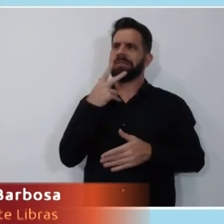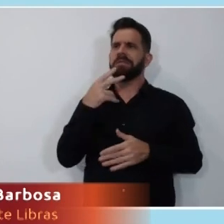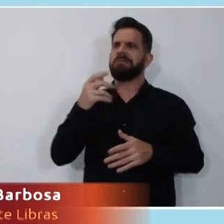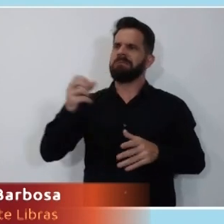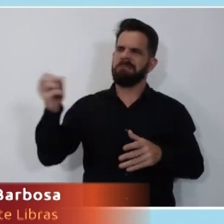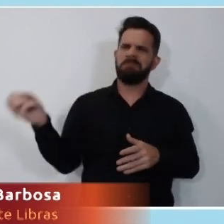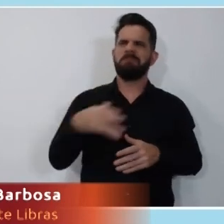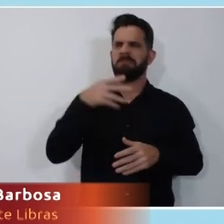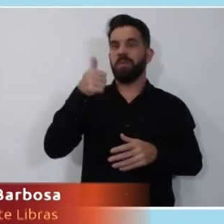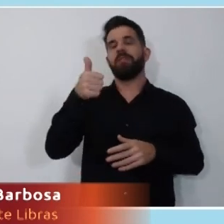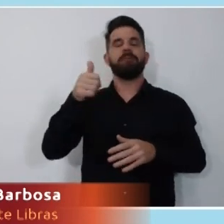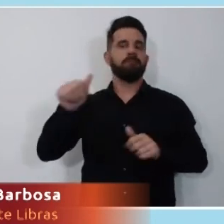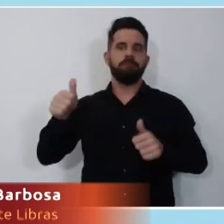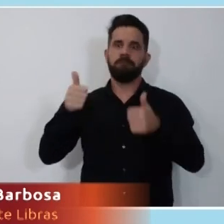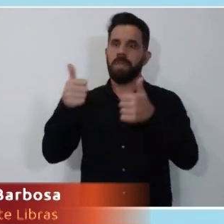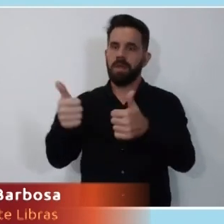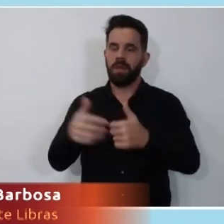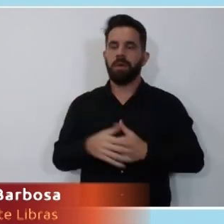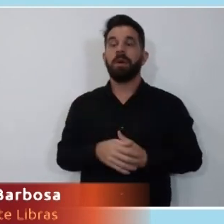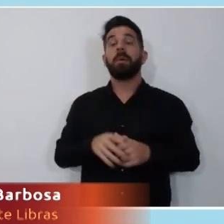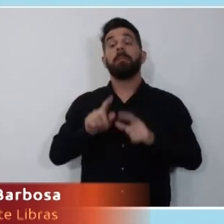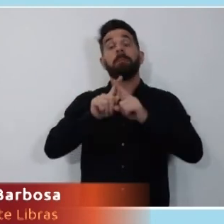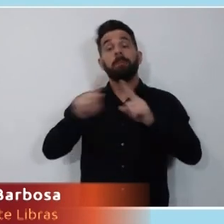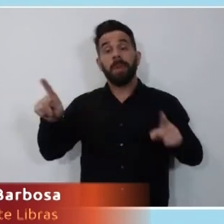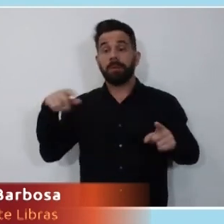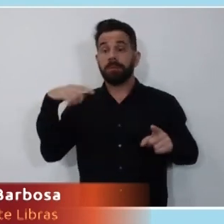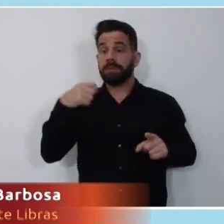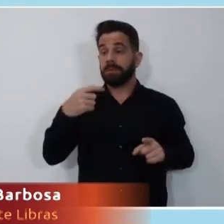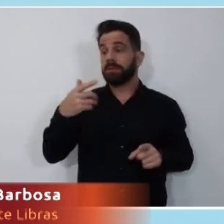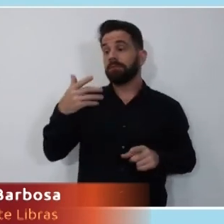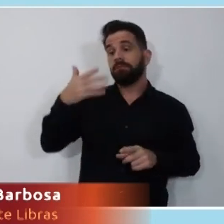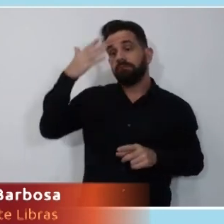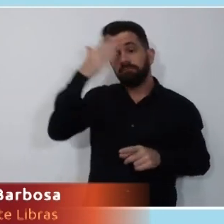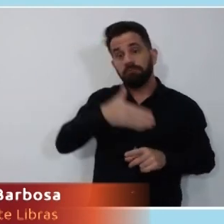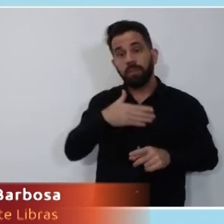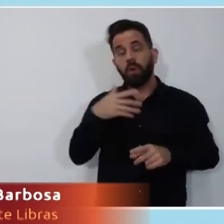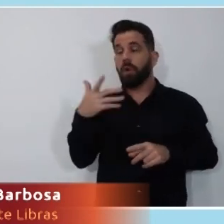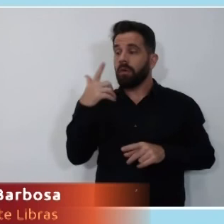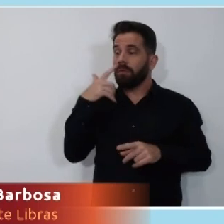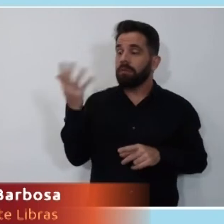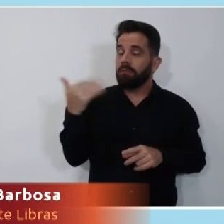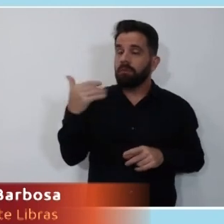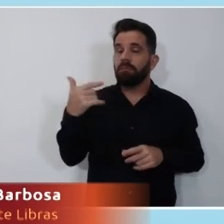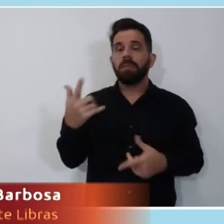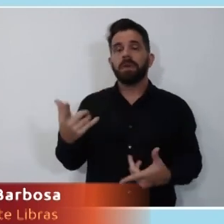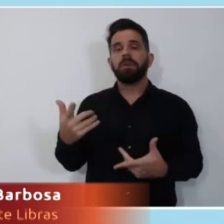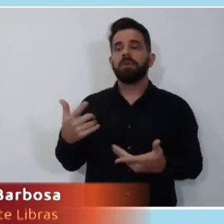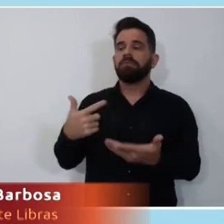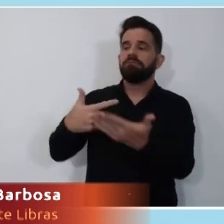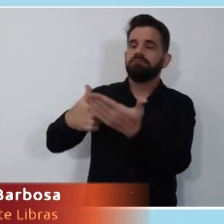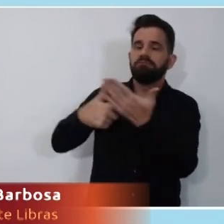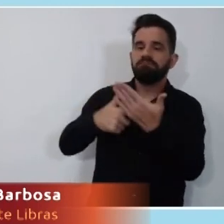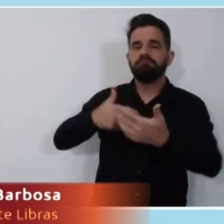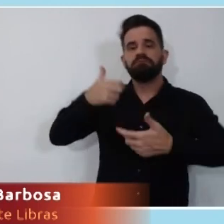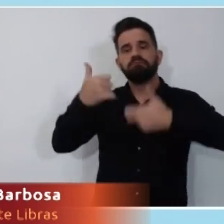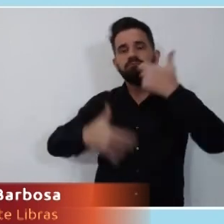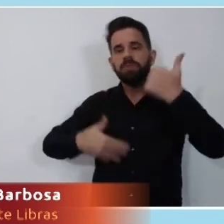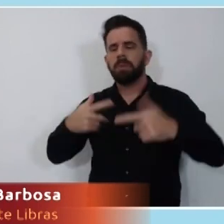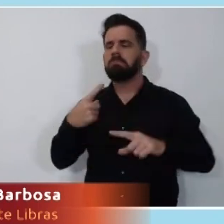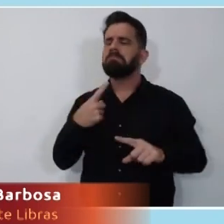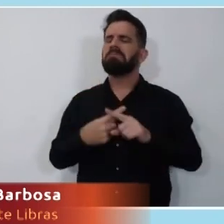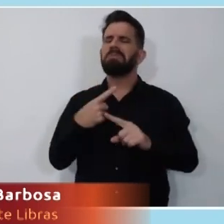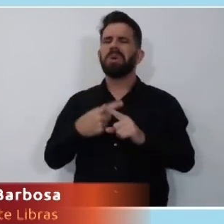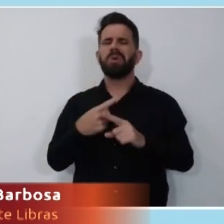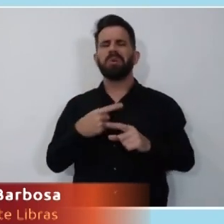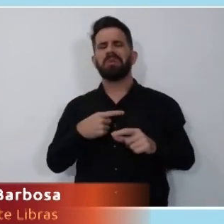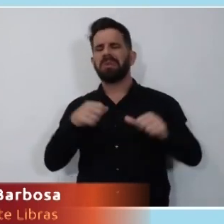população tem que ir lá e nos mostrar qual é a insatisfação que eles têm. E outro ponto é que as pessoas também têm que entender quais são os problemas, porque às vezes as